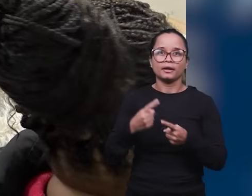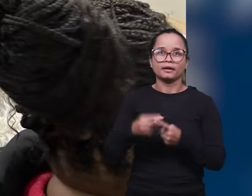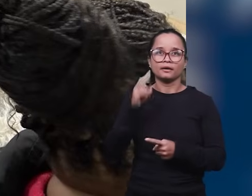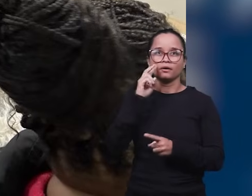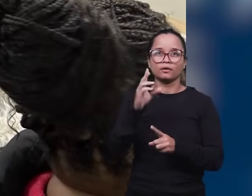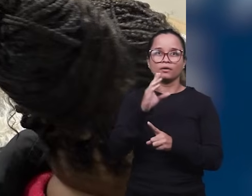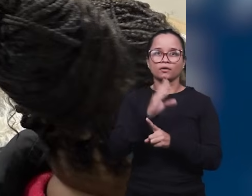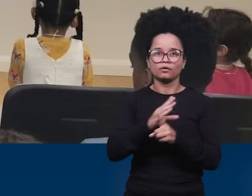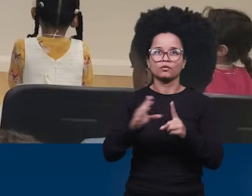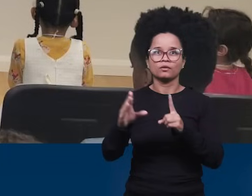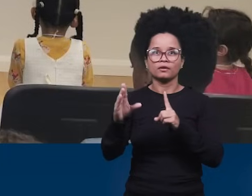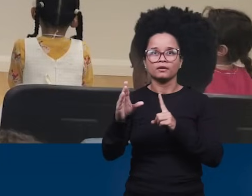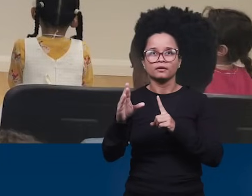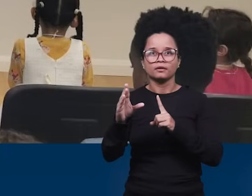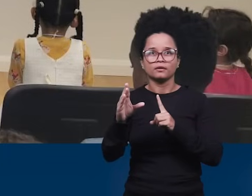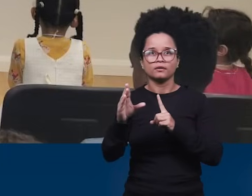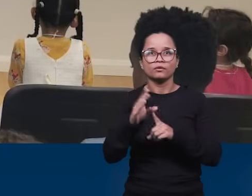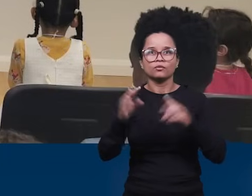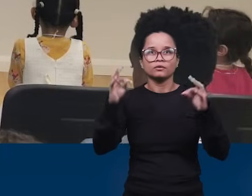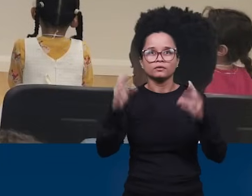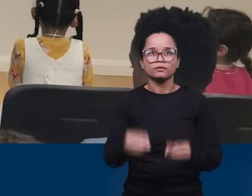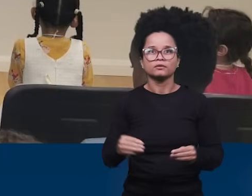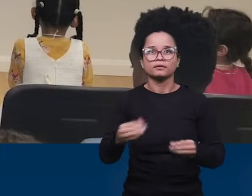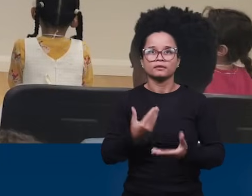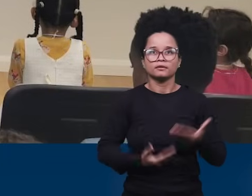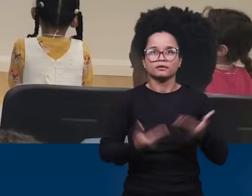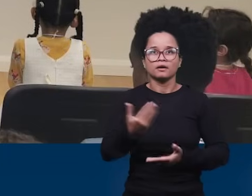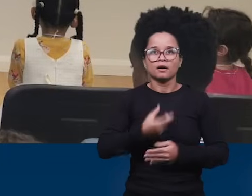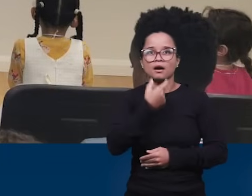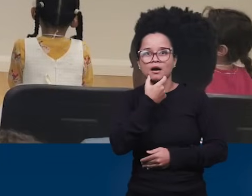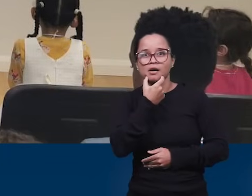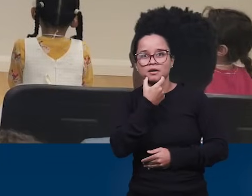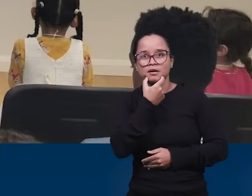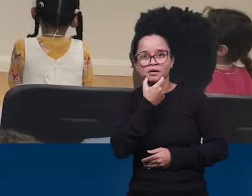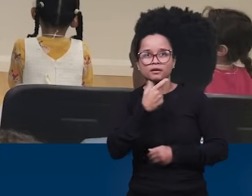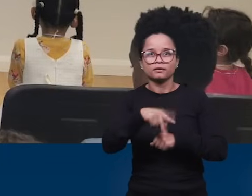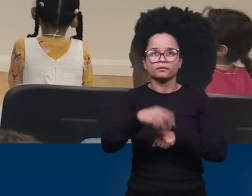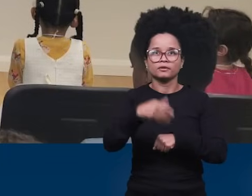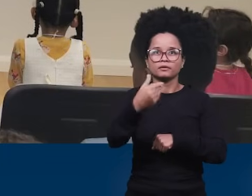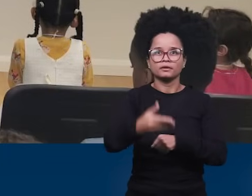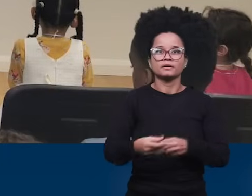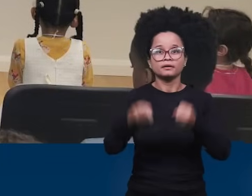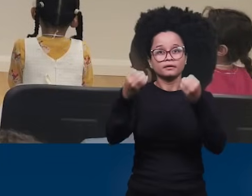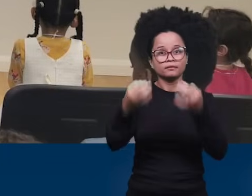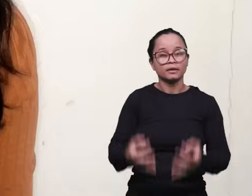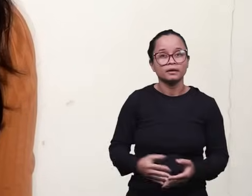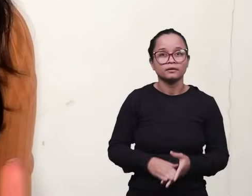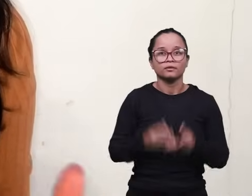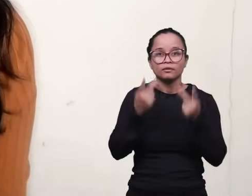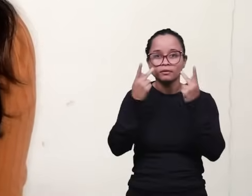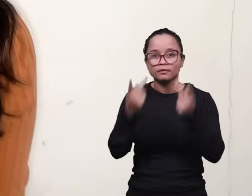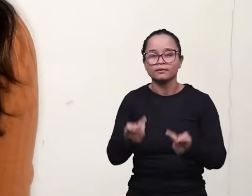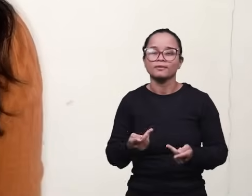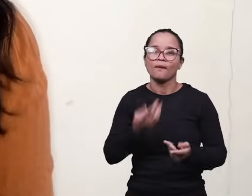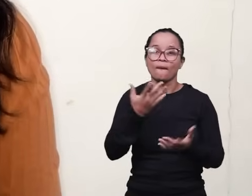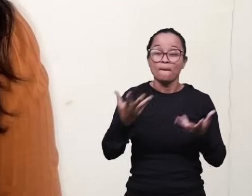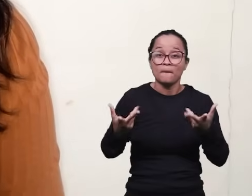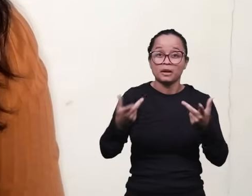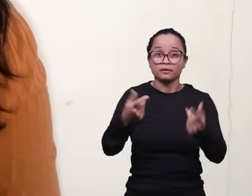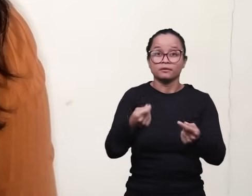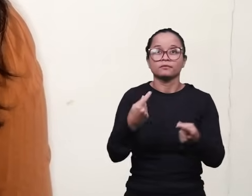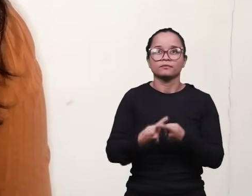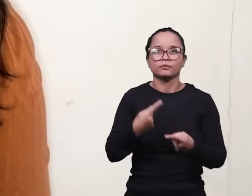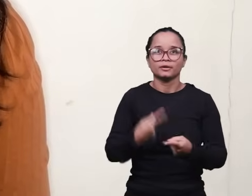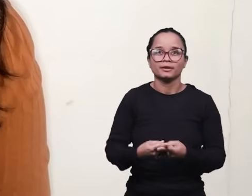consiste predominantemente por irmãos ingleses e estrangeiros. E os irmãos relataram que os visitantes estão encantados com a